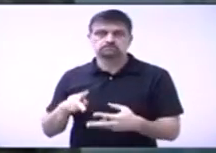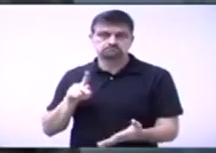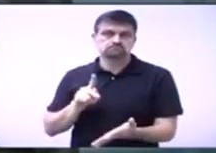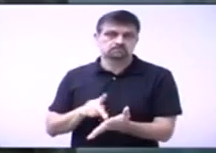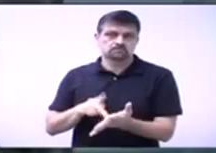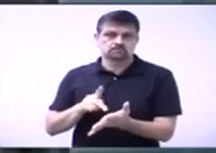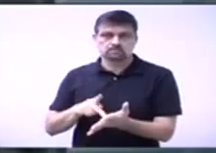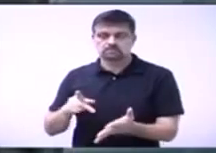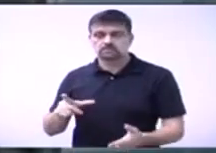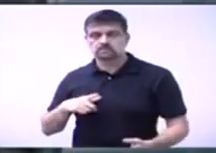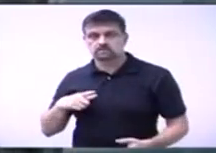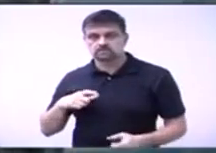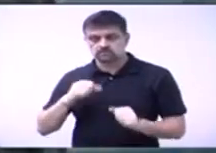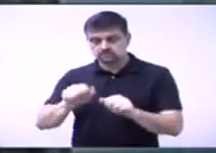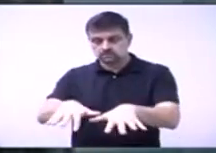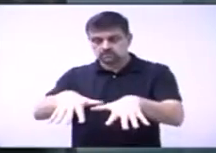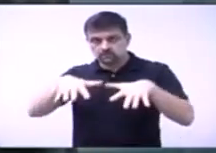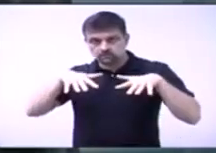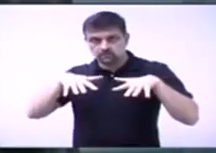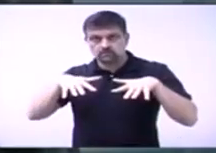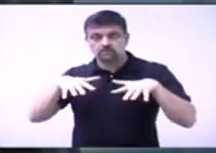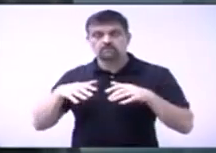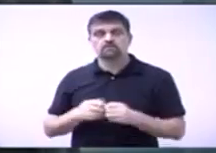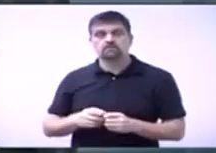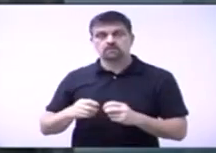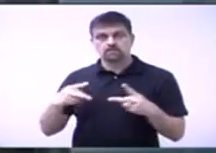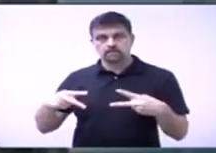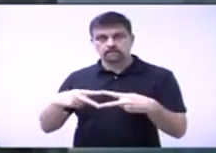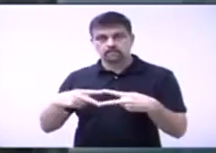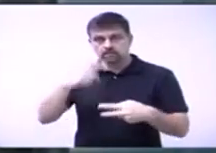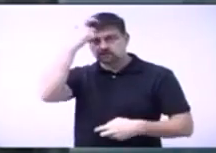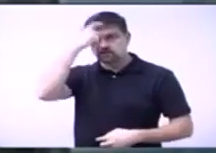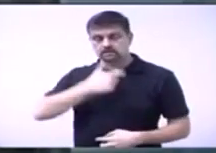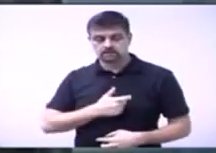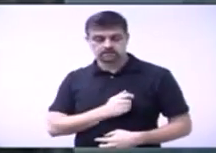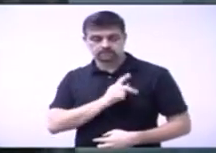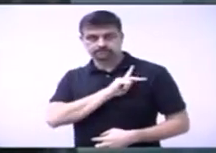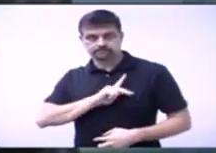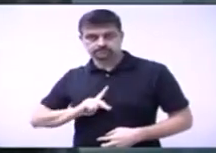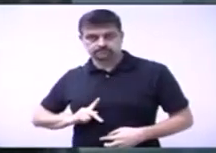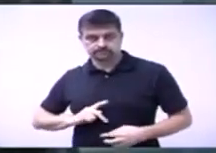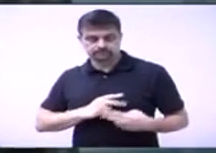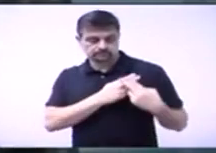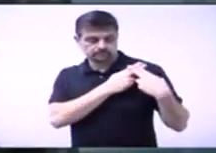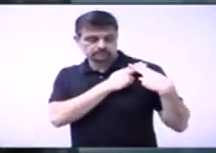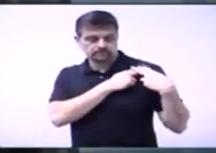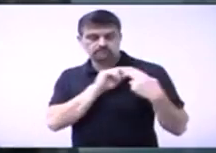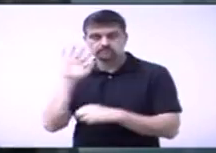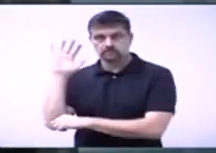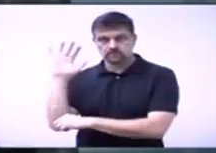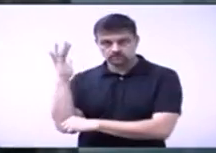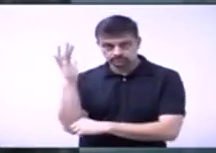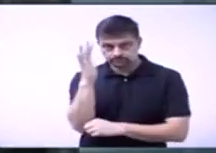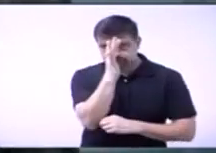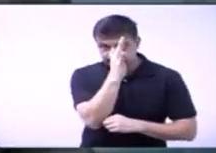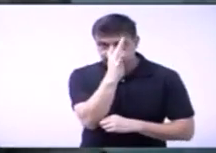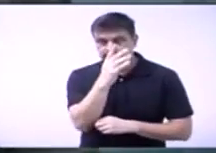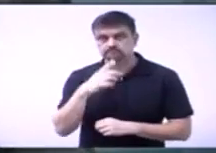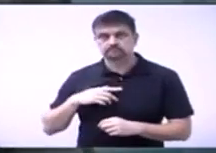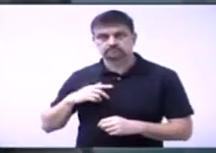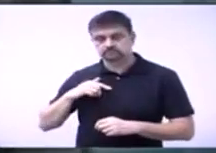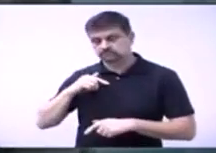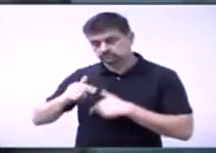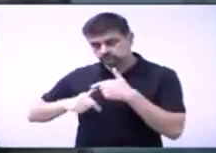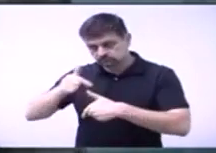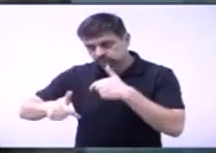que no Fórum Paulínia 2024 eu fui presidente da Comissão do Meio Ambiente. Sempre atuo